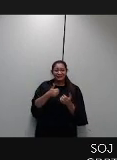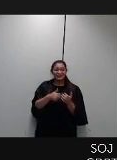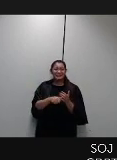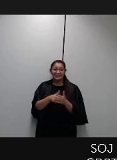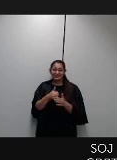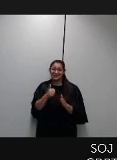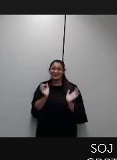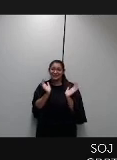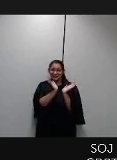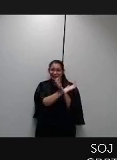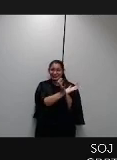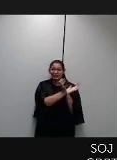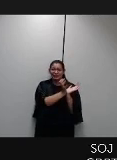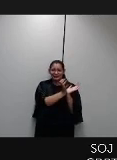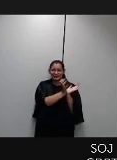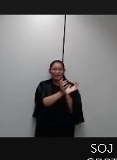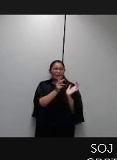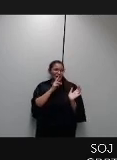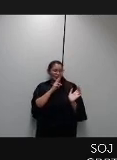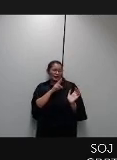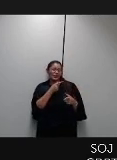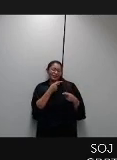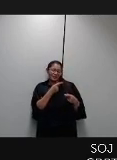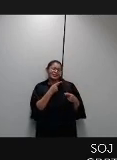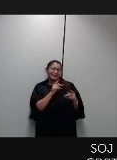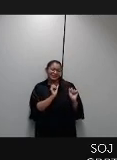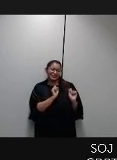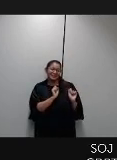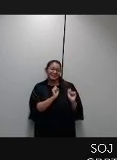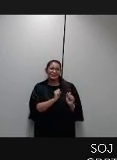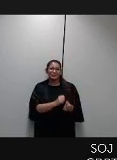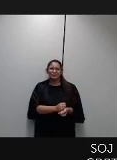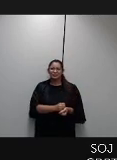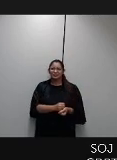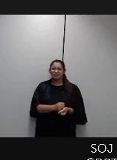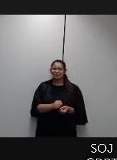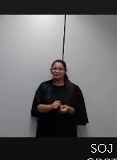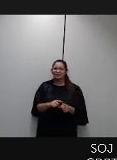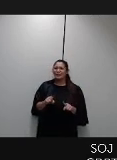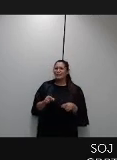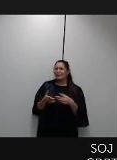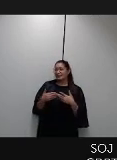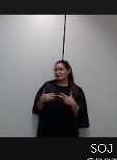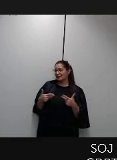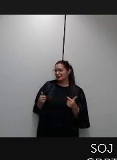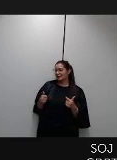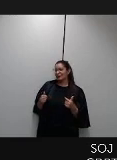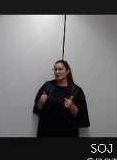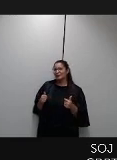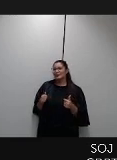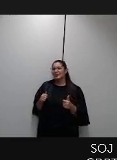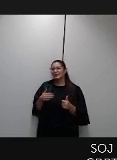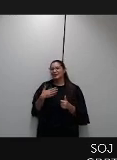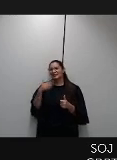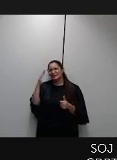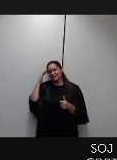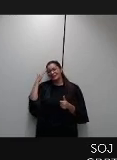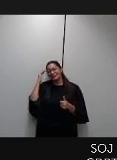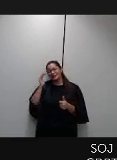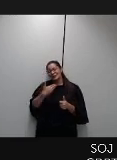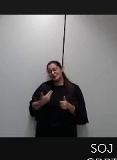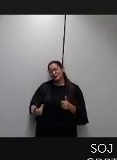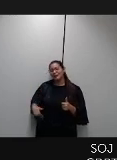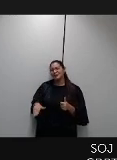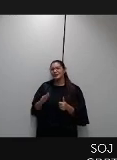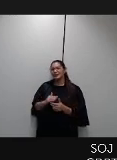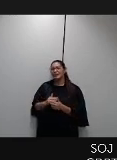para o registro a mesa com as pessoas a mesma coisa por esse entendimento de preço a receita de bengala